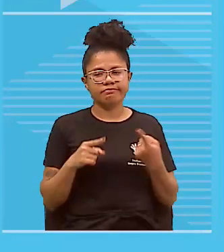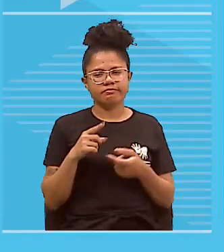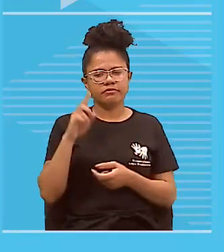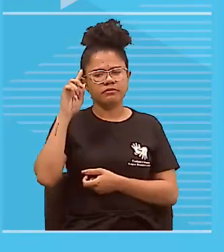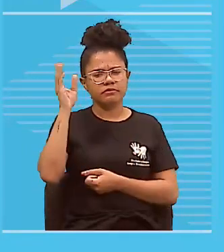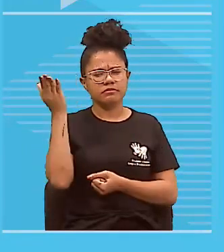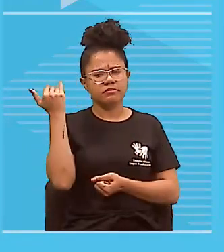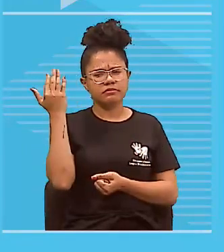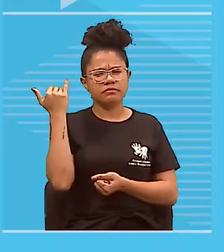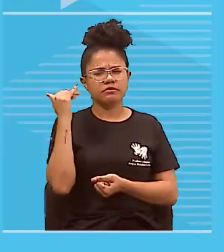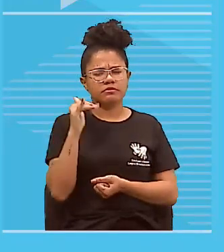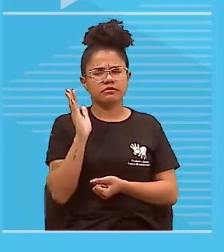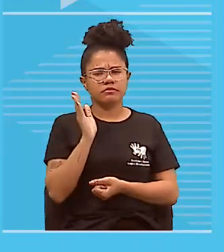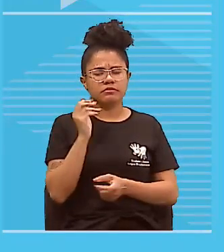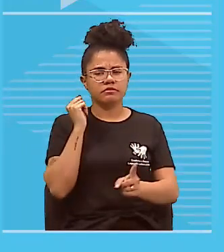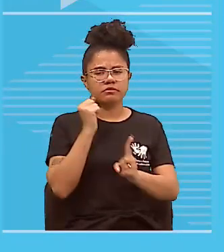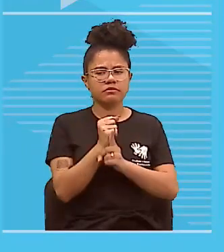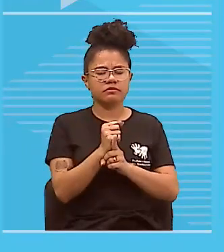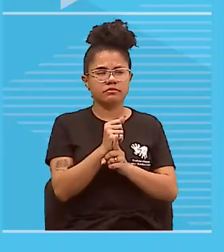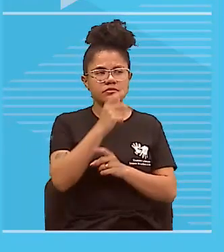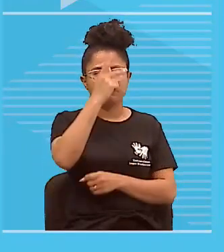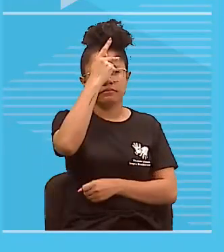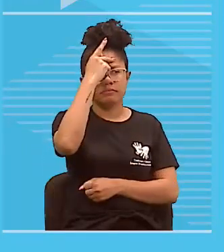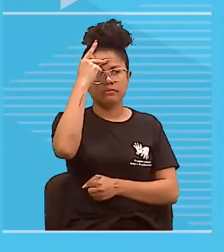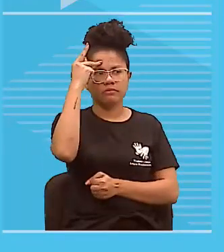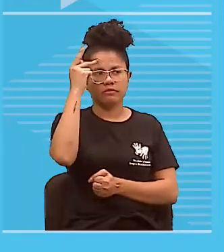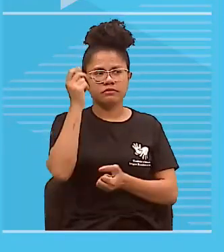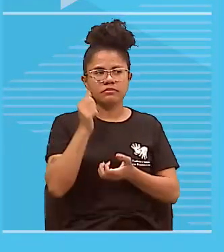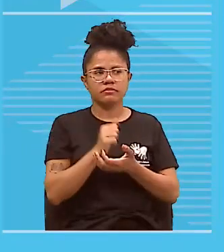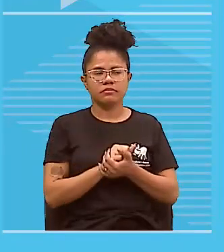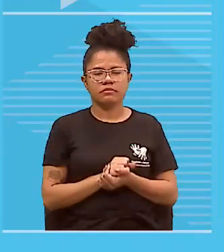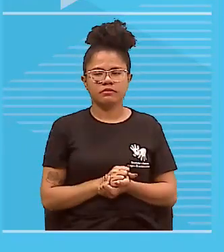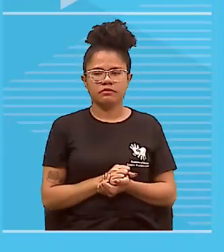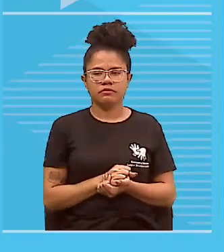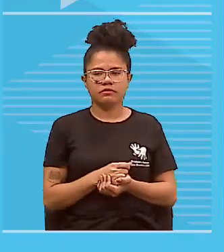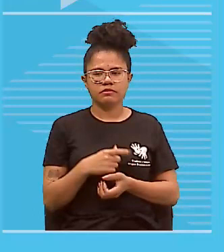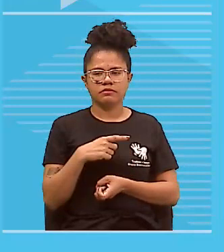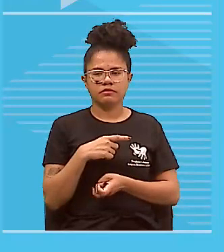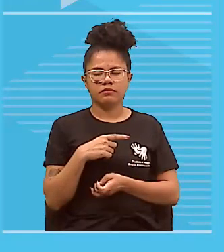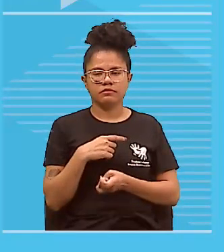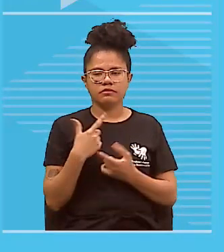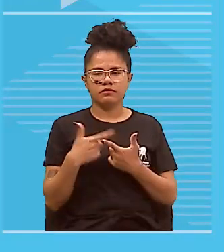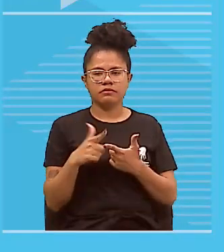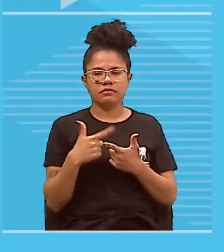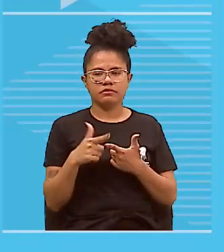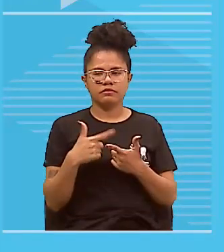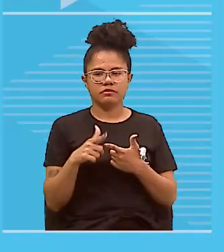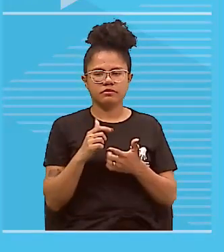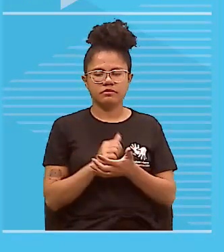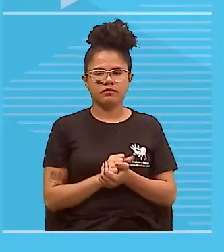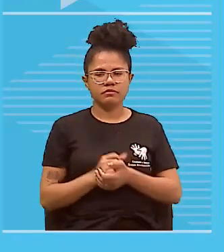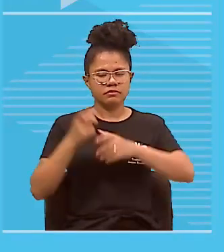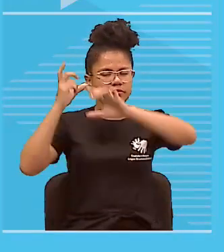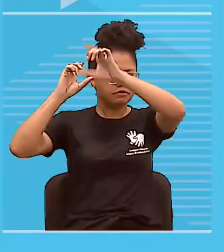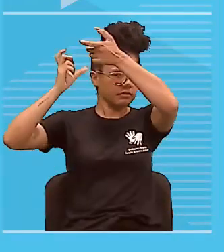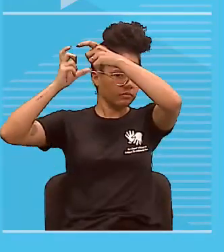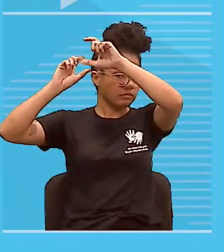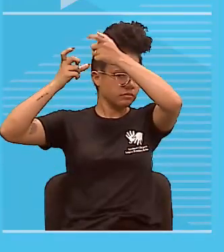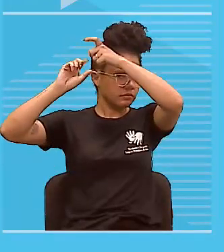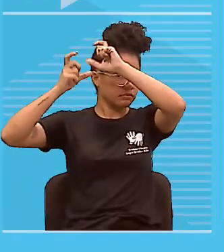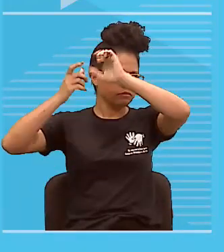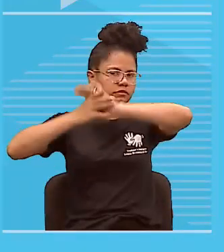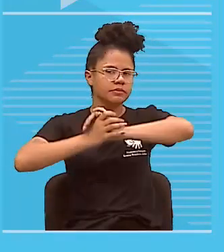desses mataram um cidadão, né, que aparentemente tinha problemas, né, transtornos psiquiátricos, psicológicos,